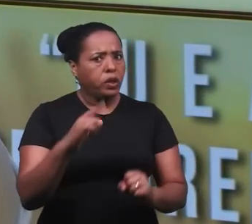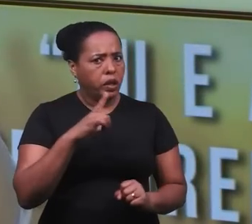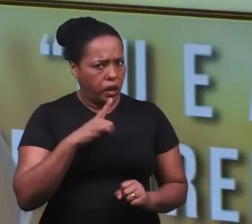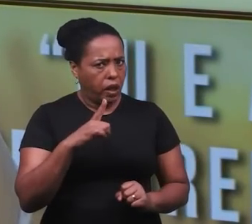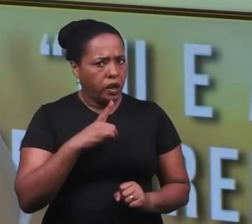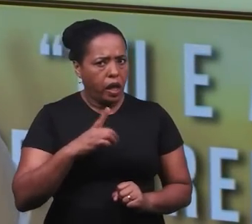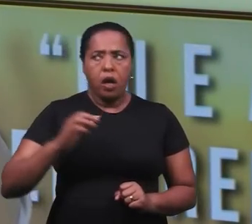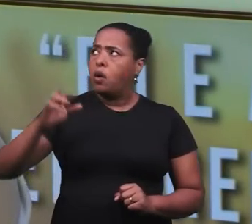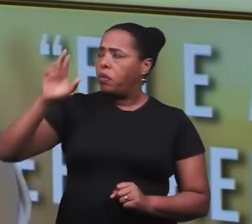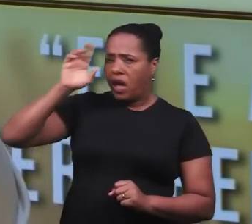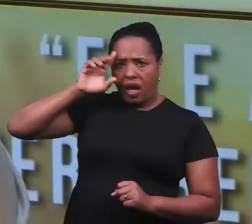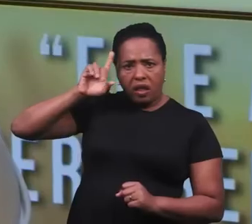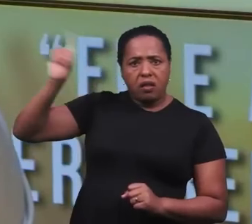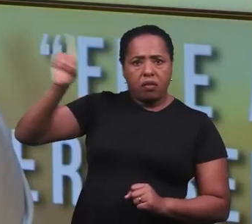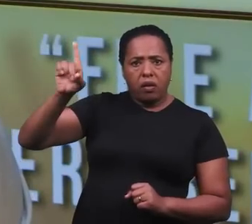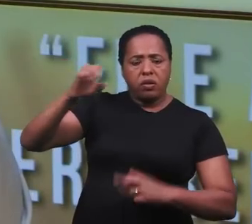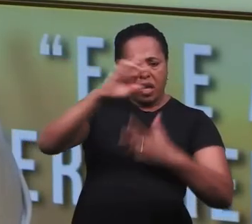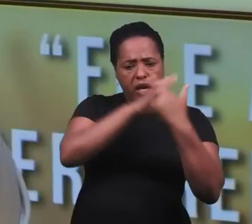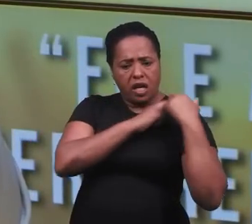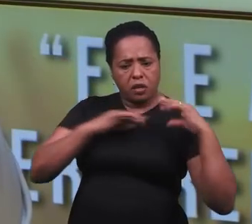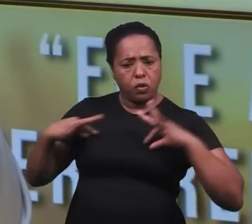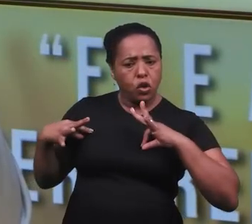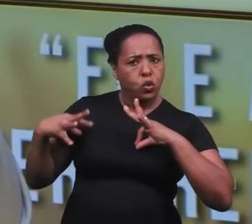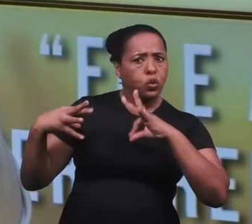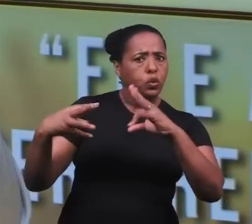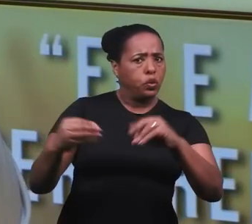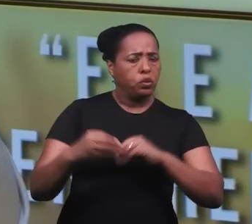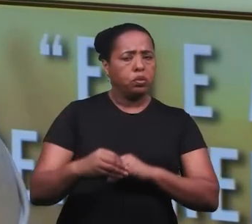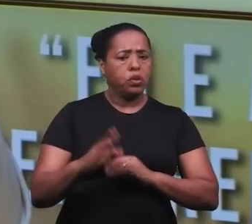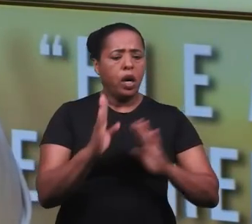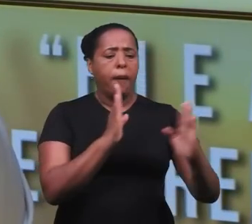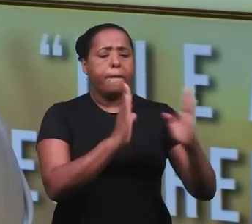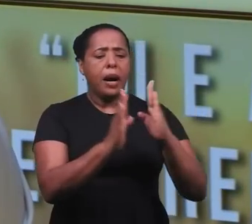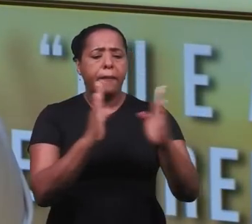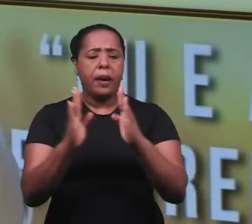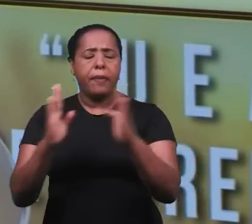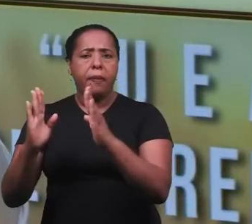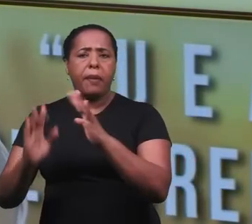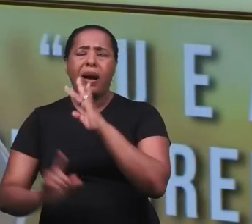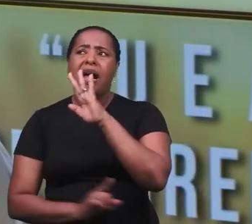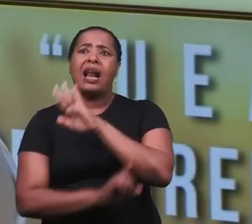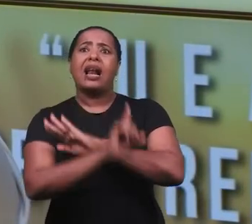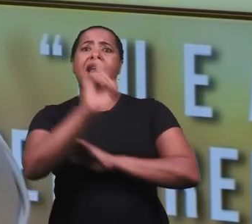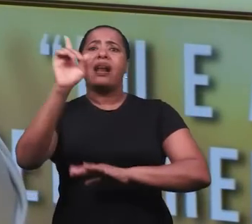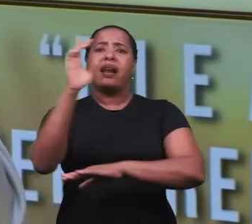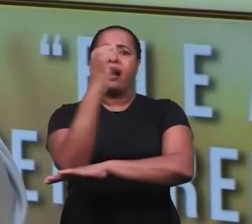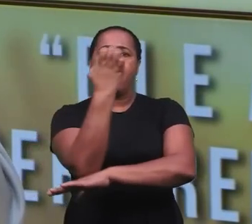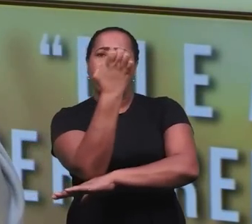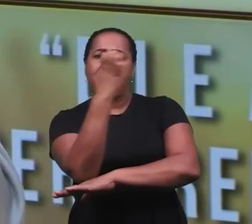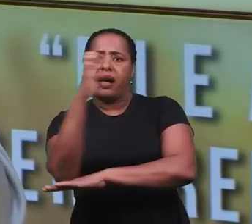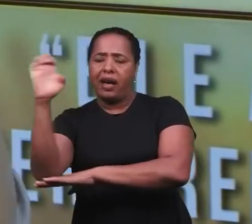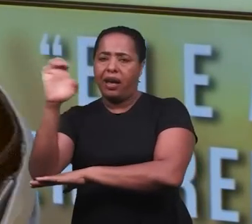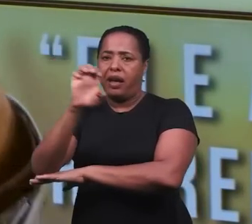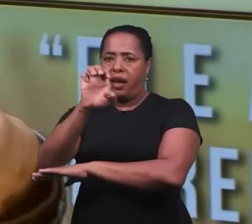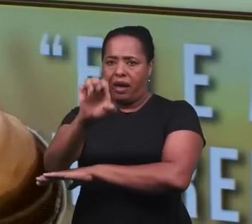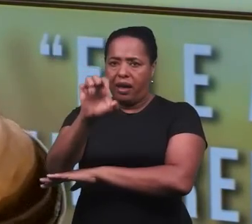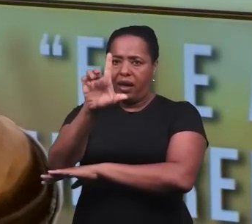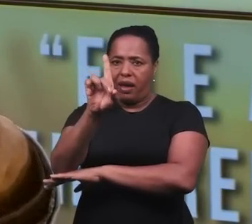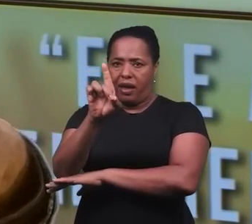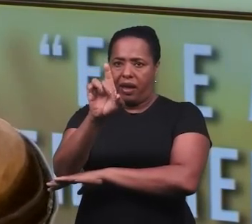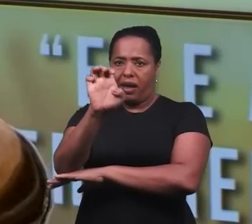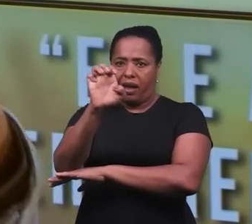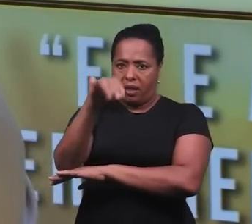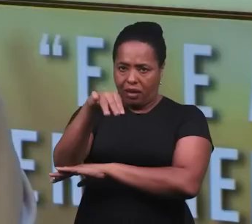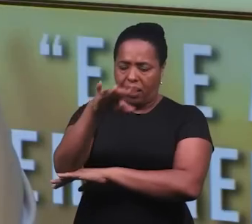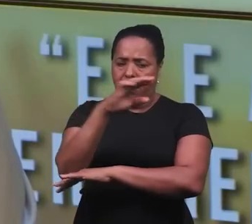sua família diante do altar dele, Ele é capaz, Ele tem poder, porque Ele é dono de tudo, e Ele determinou o tempo na